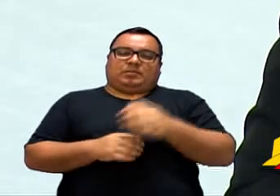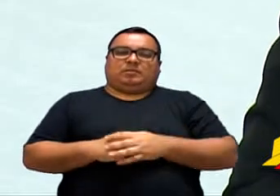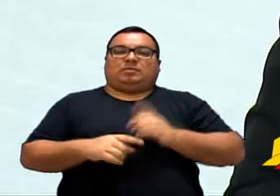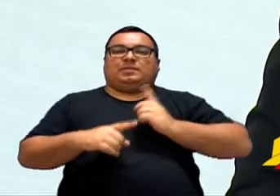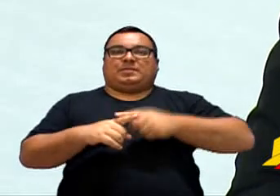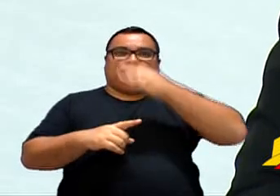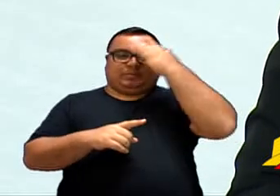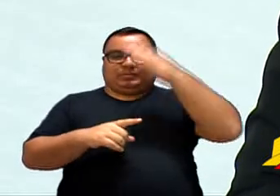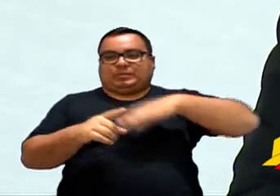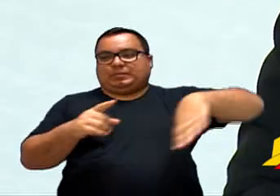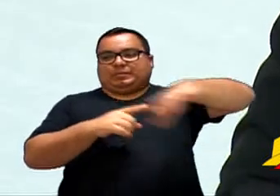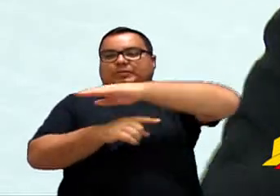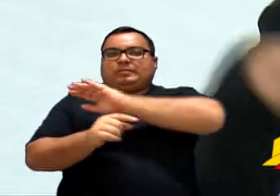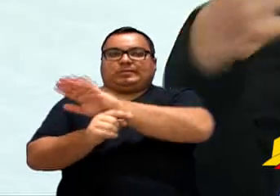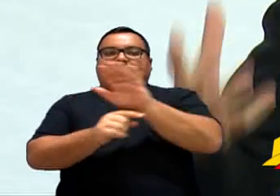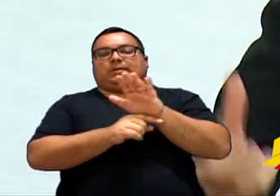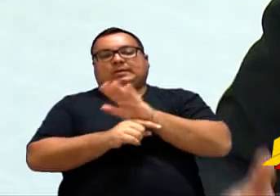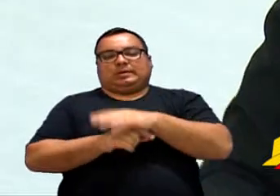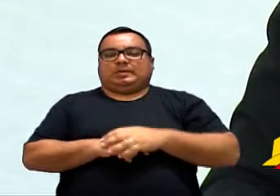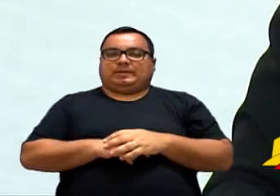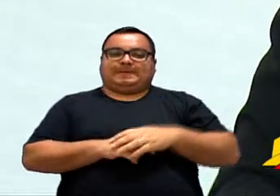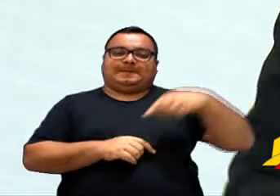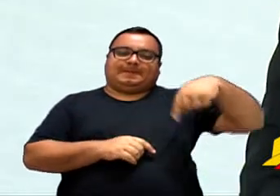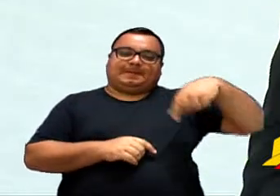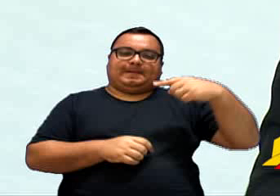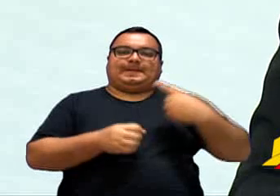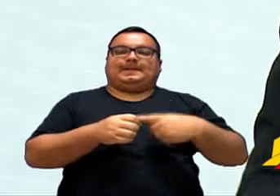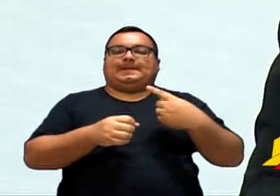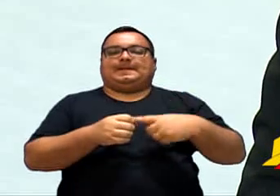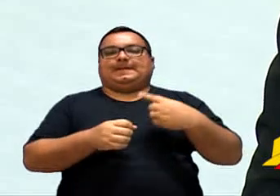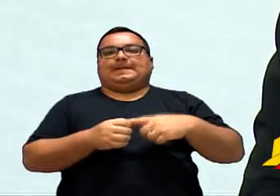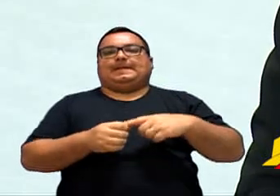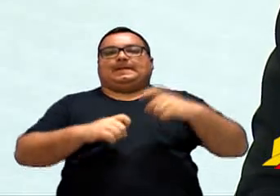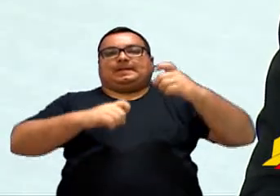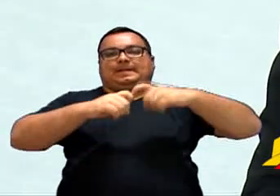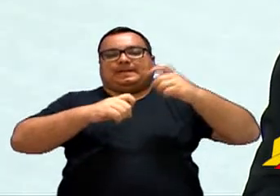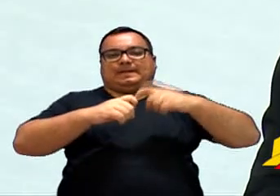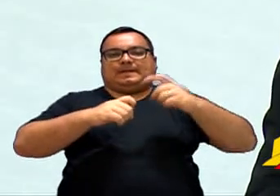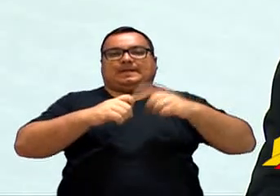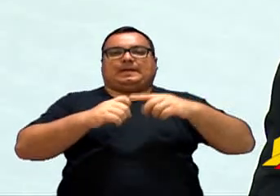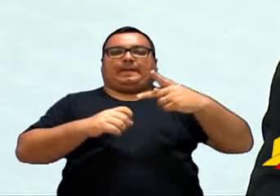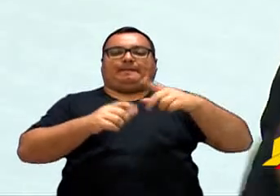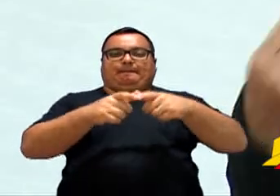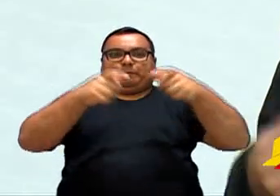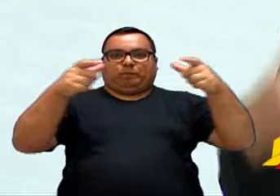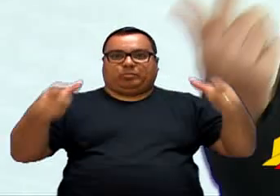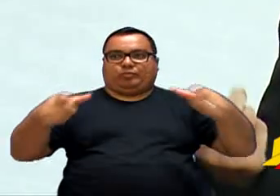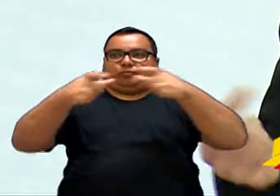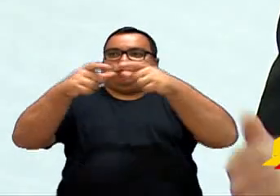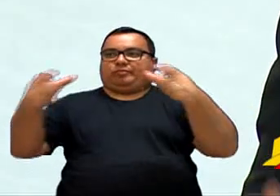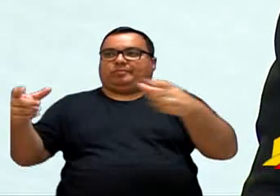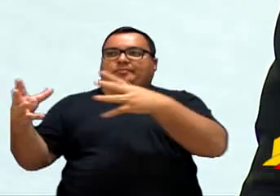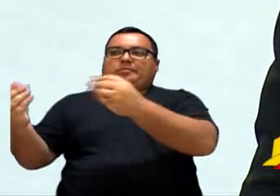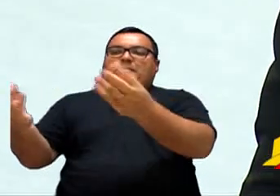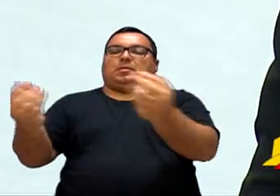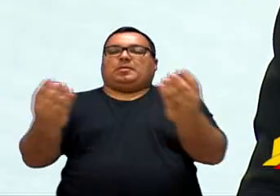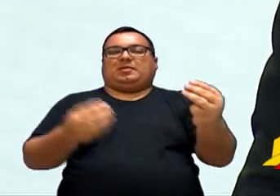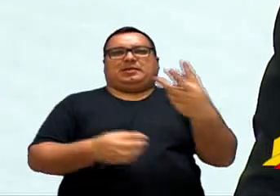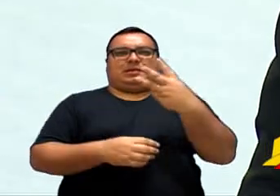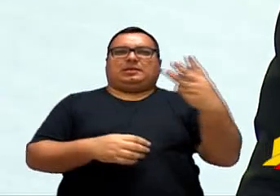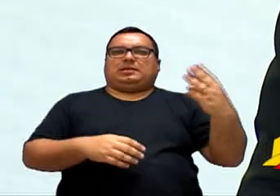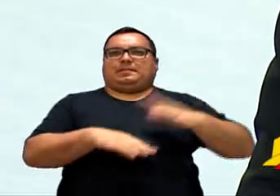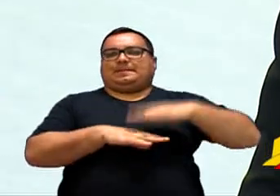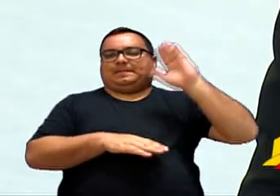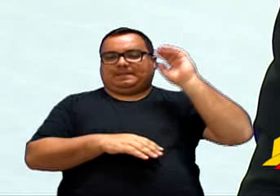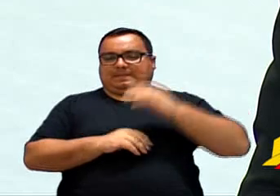temos 33 UBSs, temos policlínica, temos várias outras unidades que poderiam fazer esse serviço.